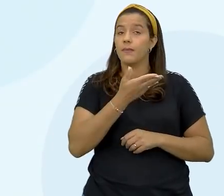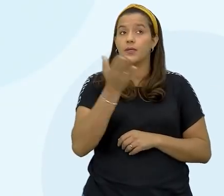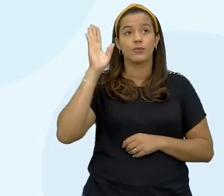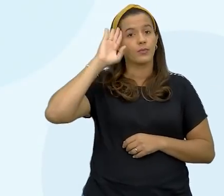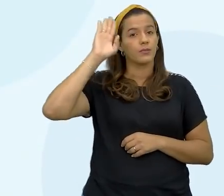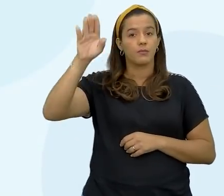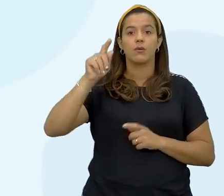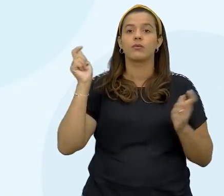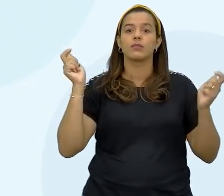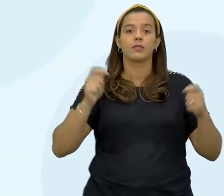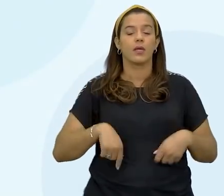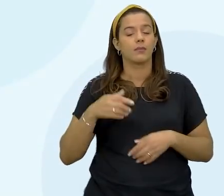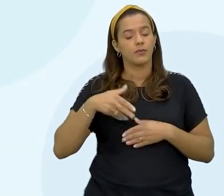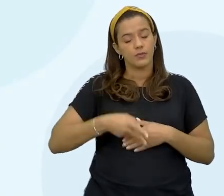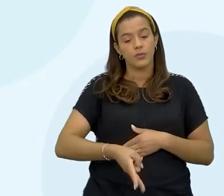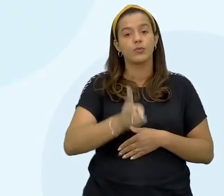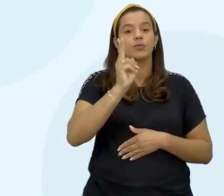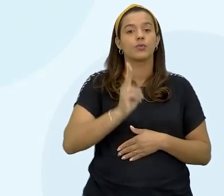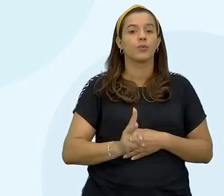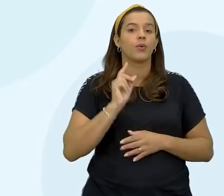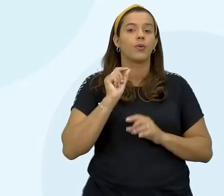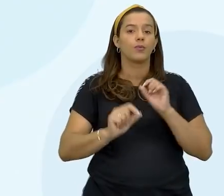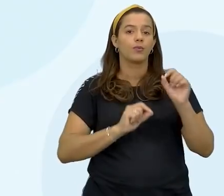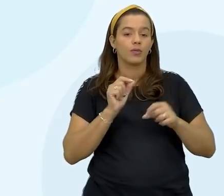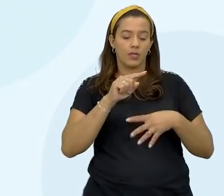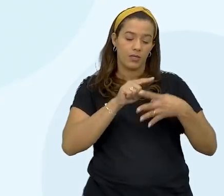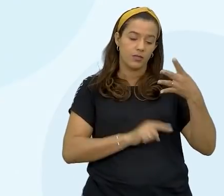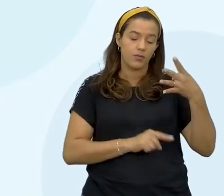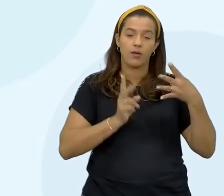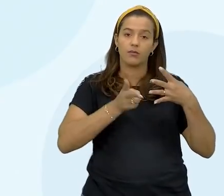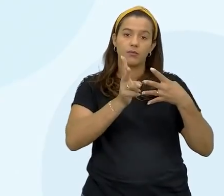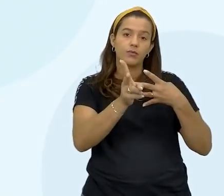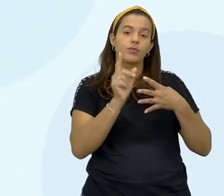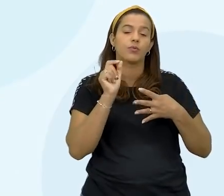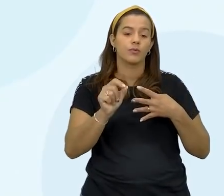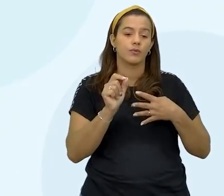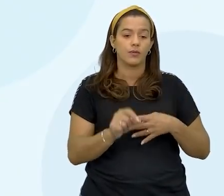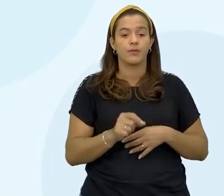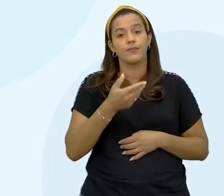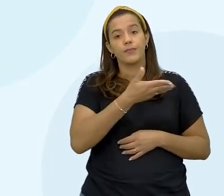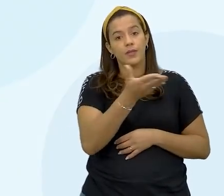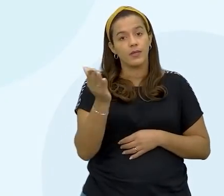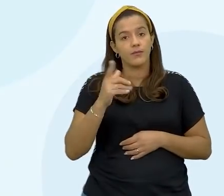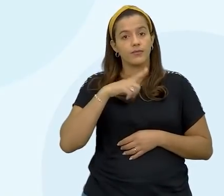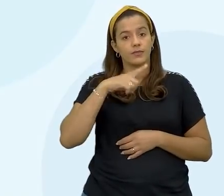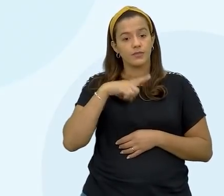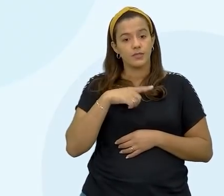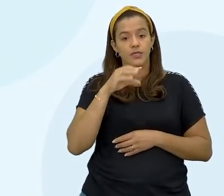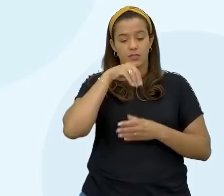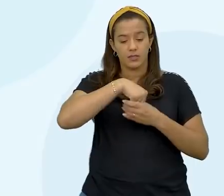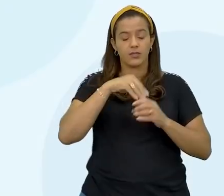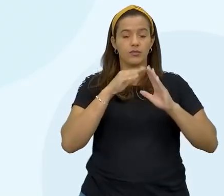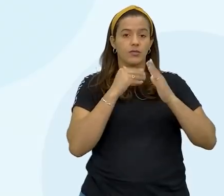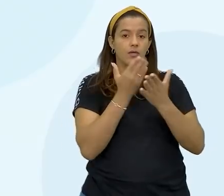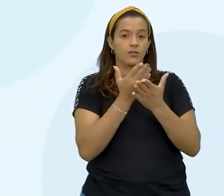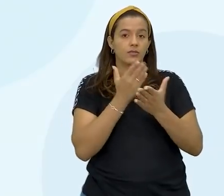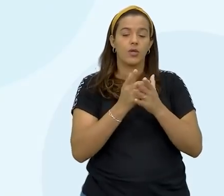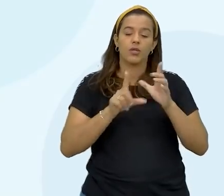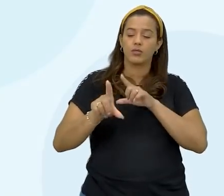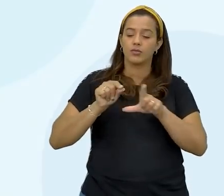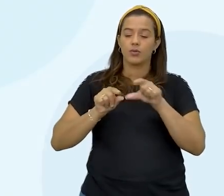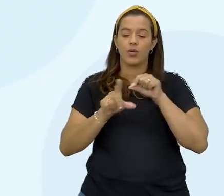imprescindível para continuar a trajetória? Aquelas 4 habilidades selecionadas. Como que a escola conseguiu selecionar